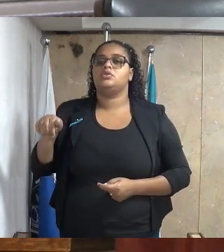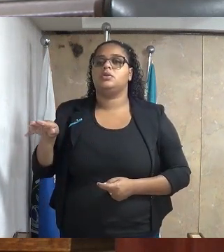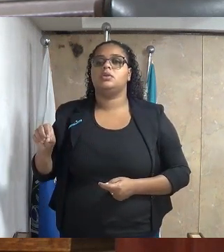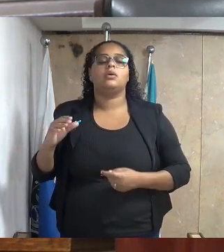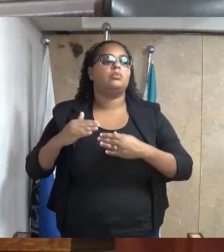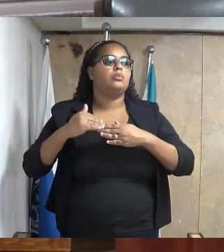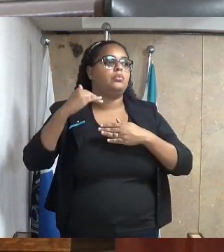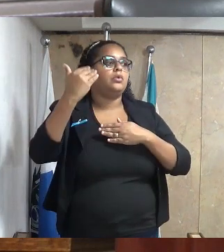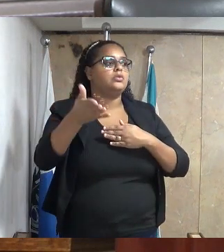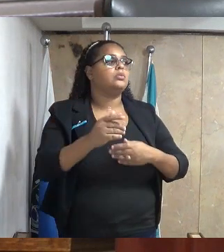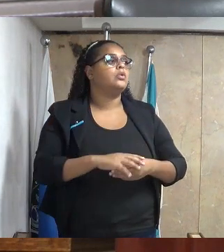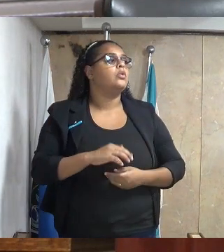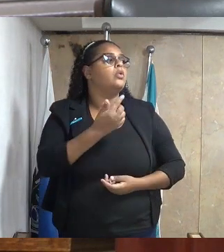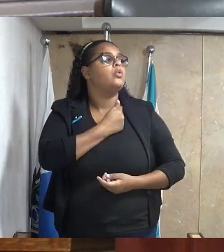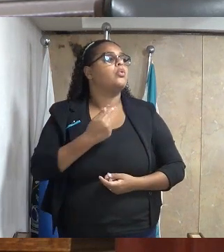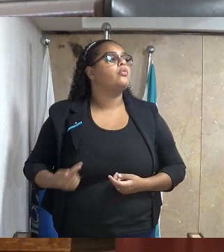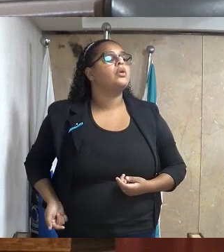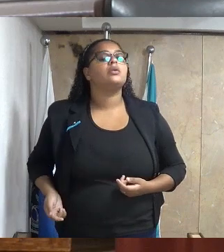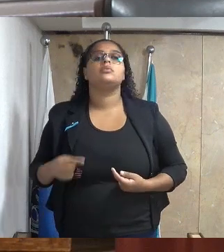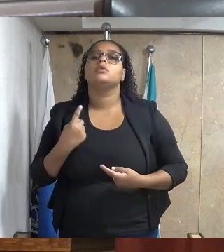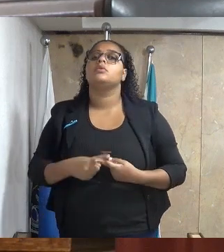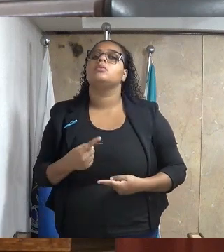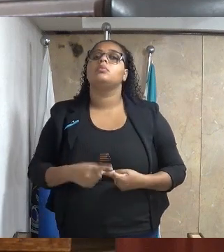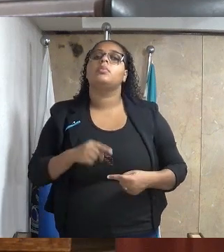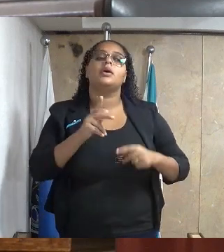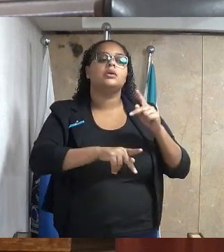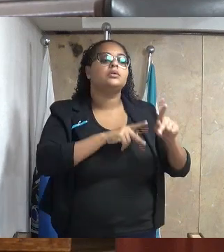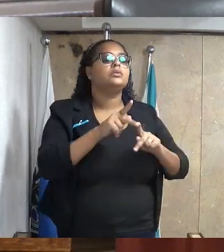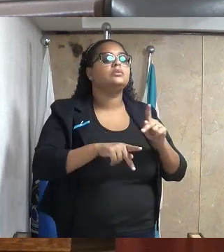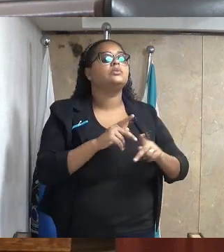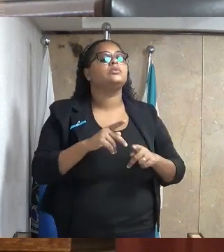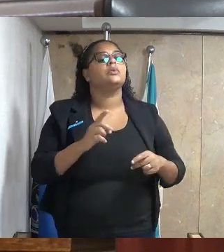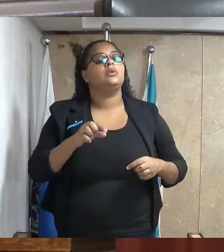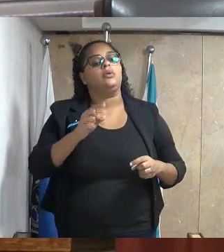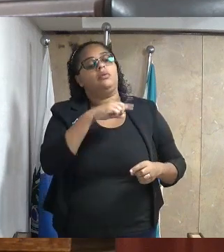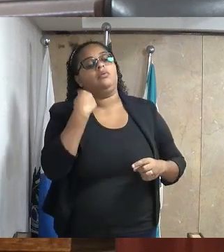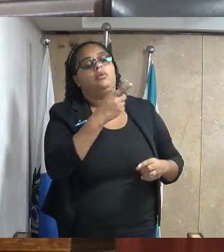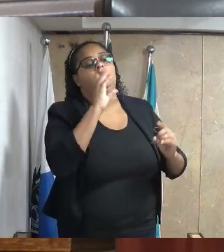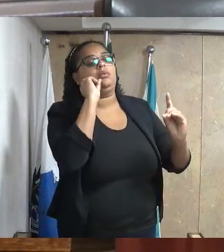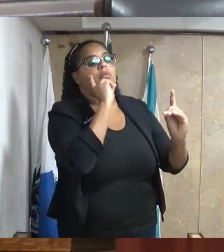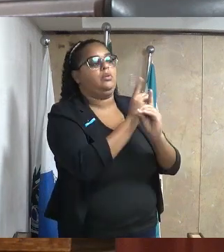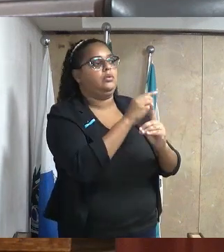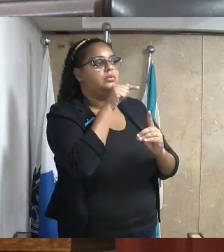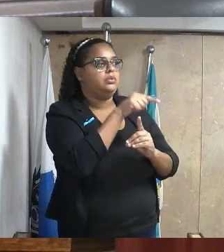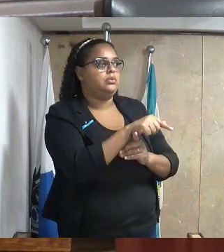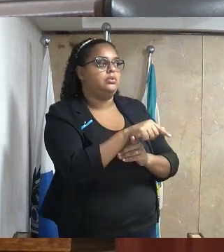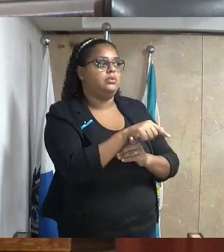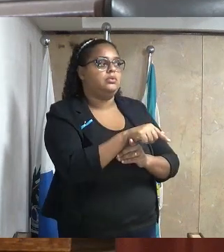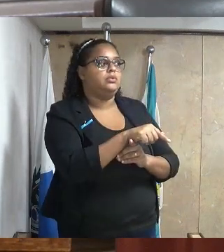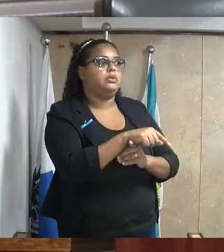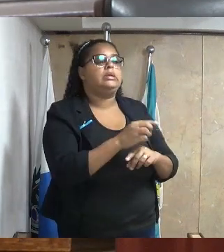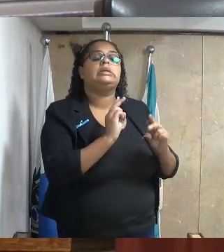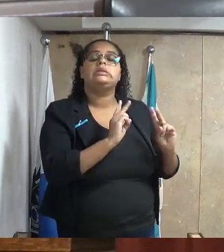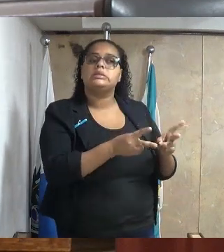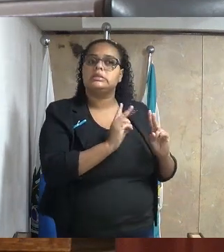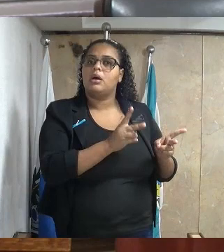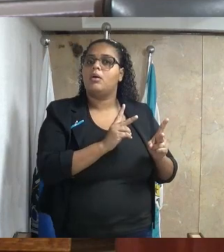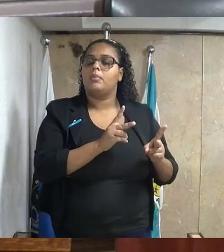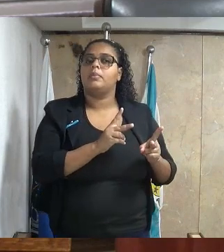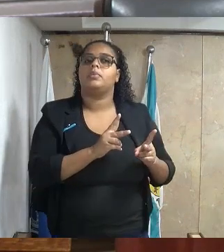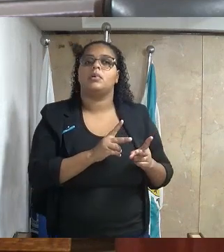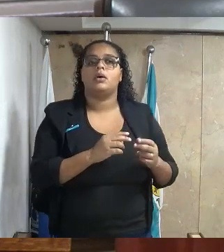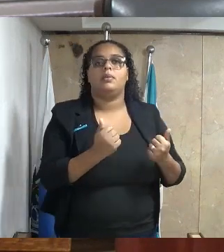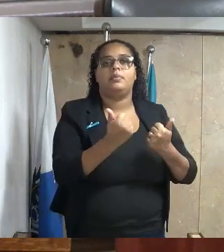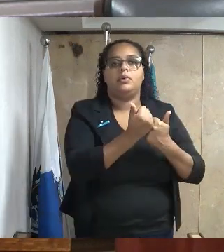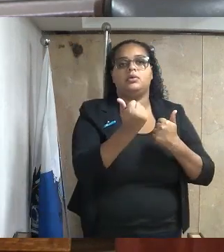governo nesse país. Justamente vai ao encontro daquilo que nós sempre